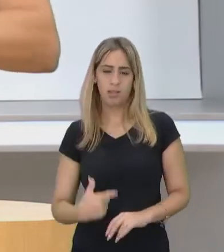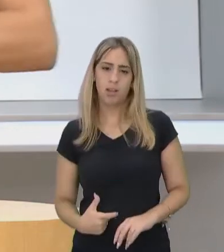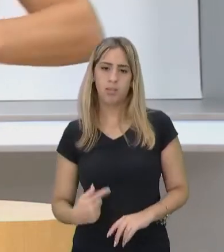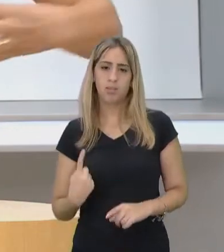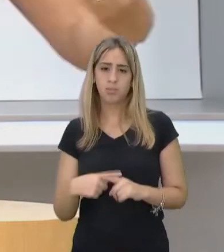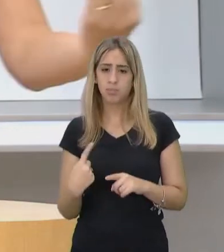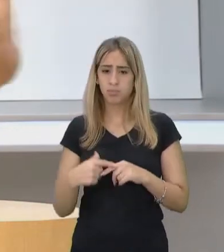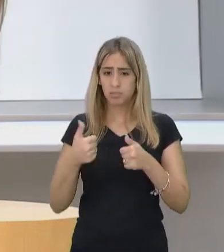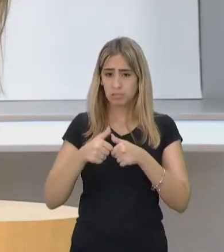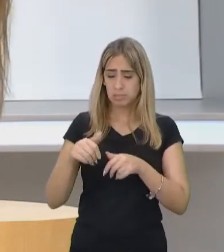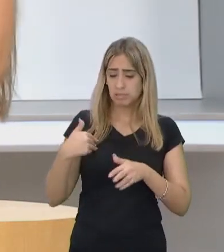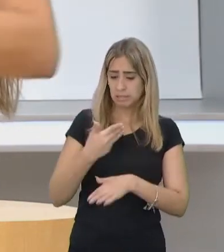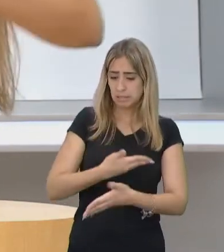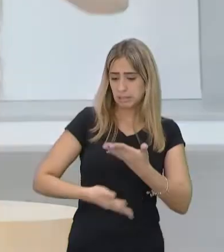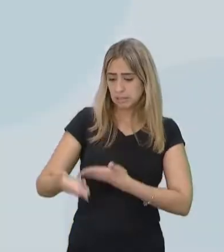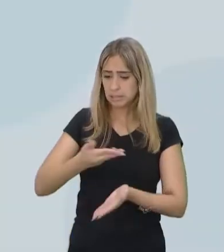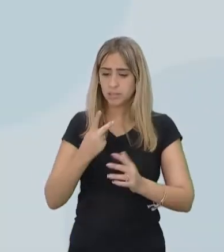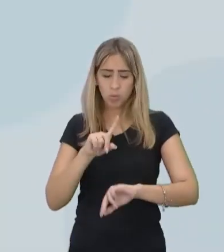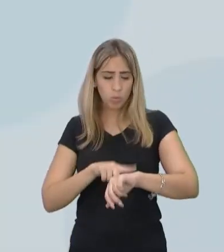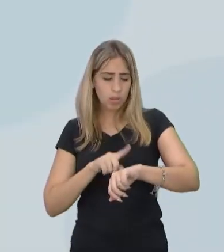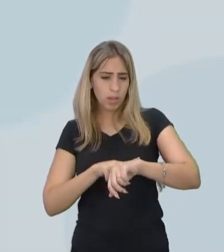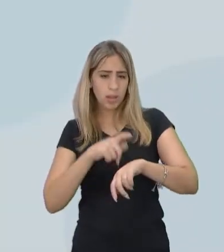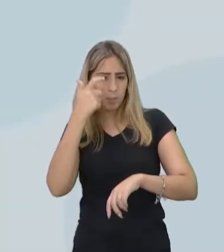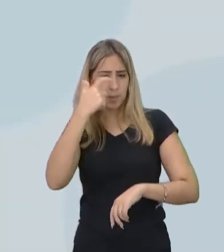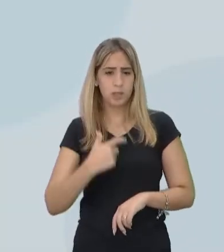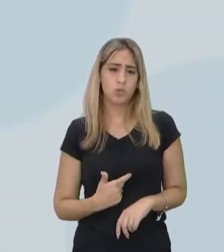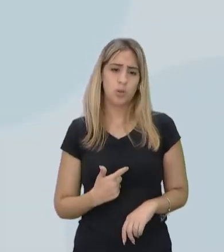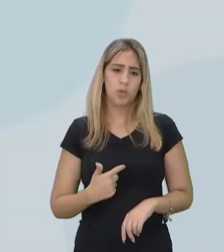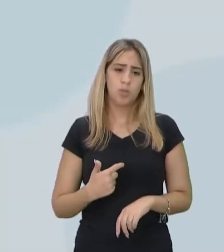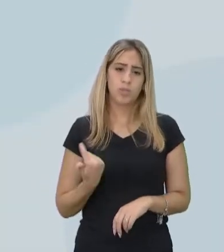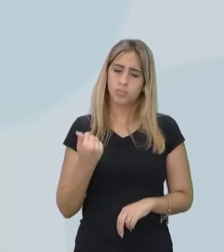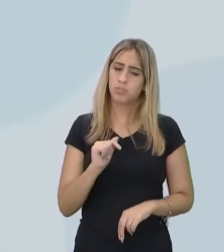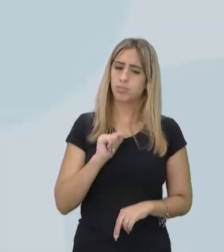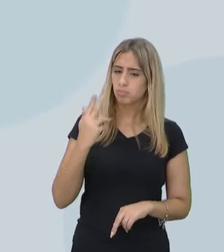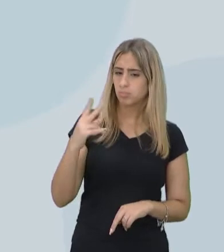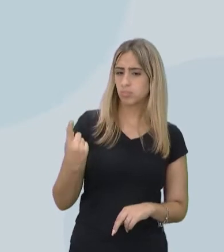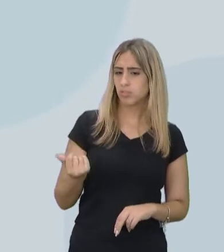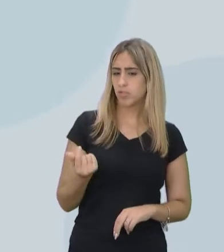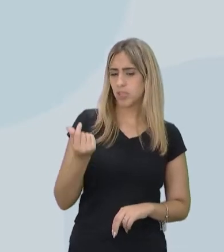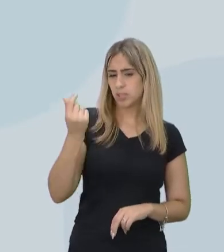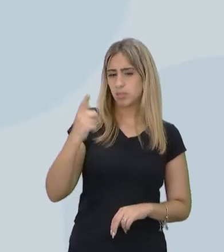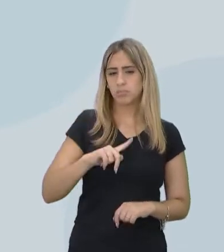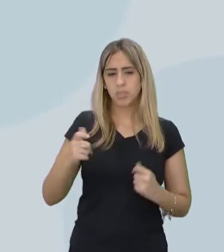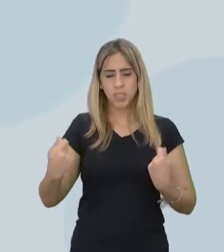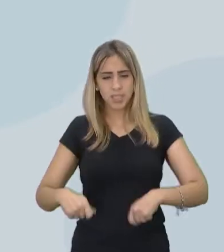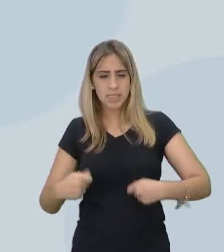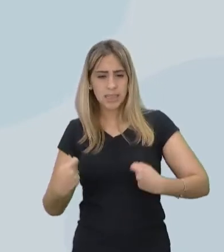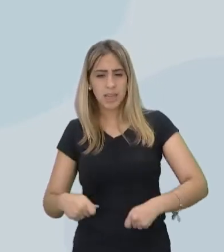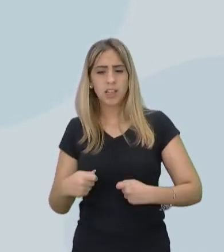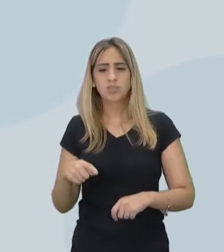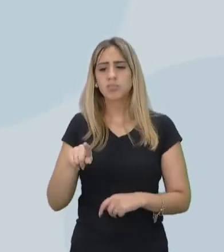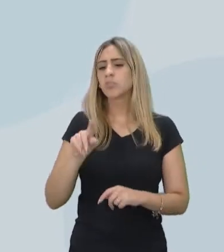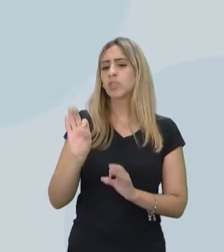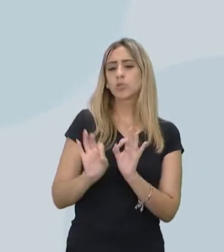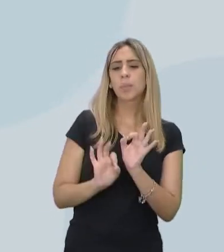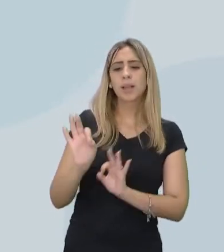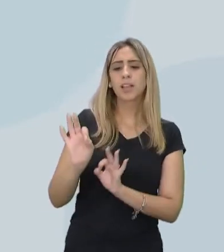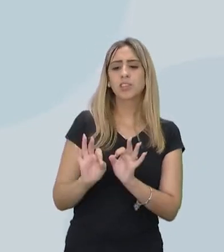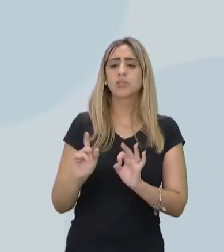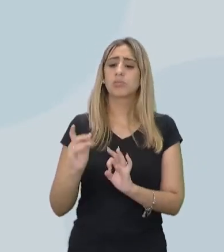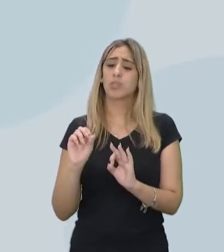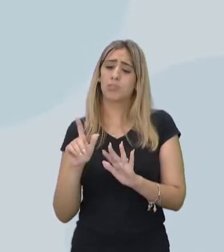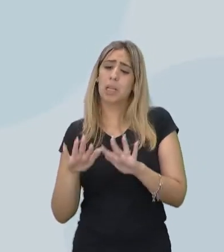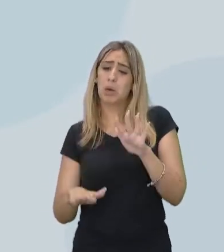gente- dispor, né, de seu tempo, de algum recurso financeiro, se houver necessidade, e se você não se planeja,